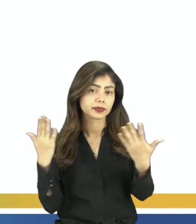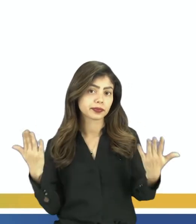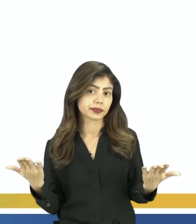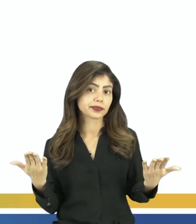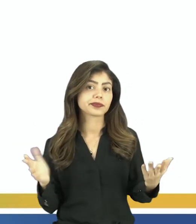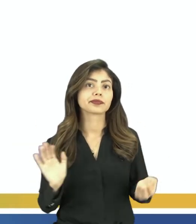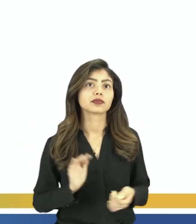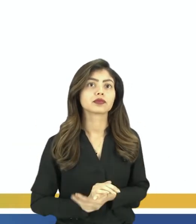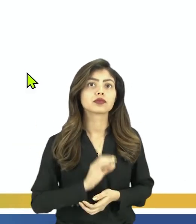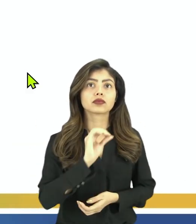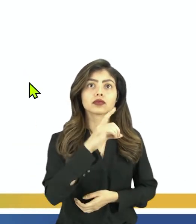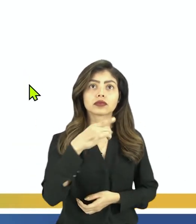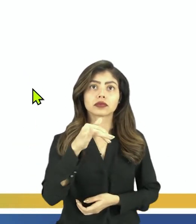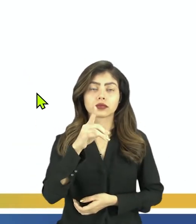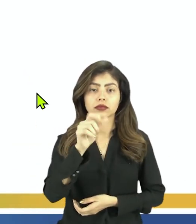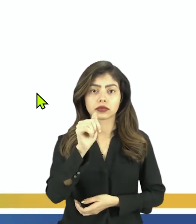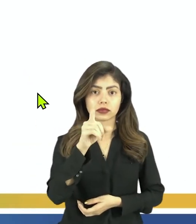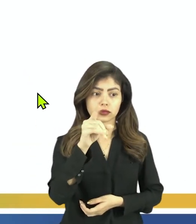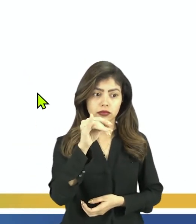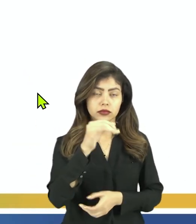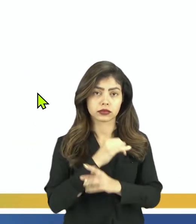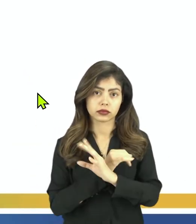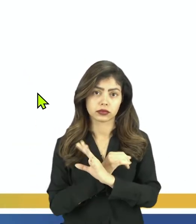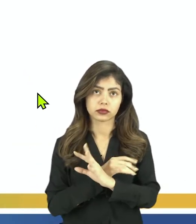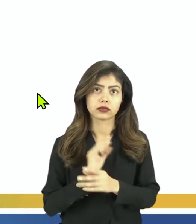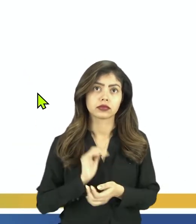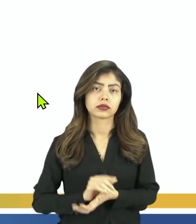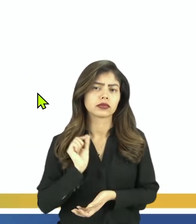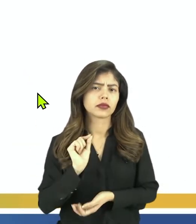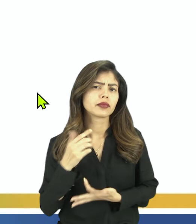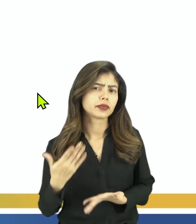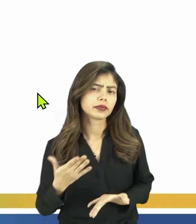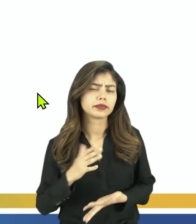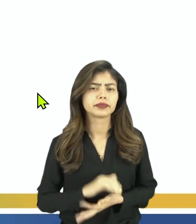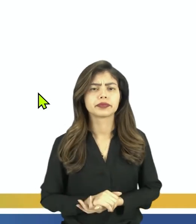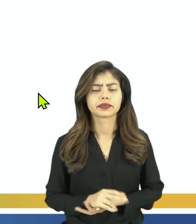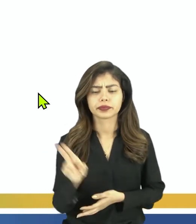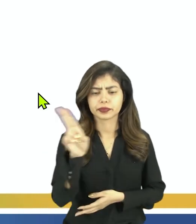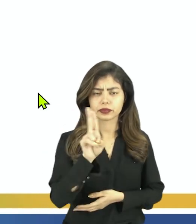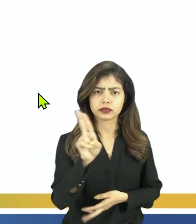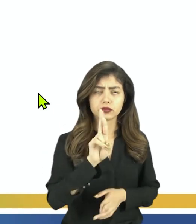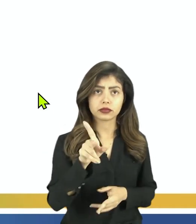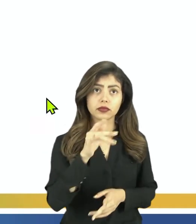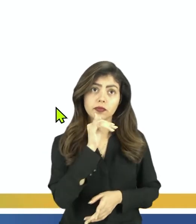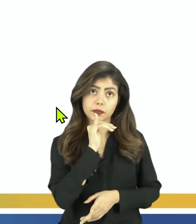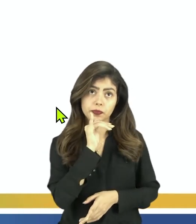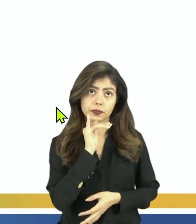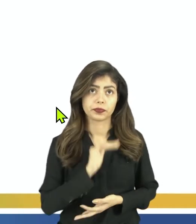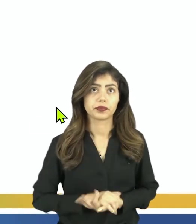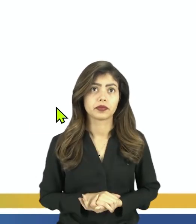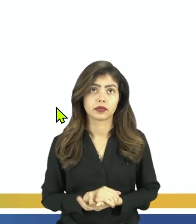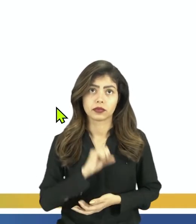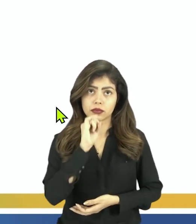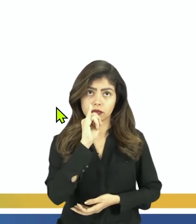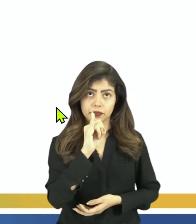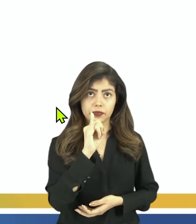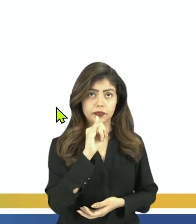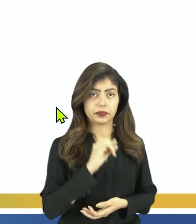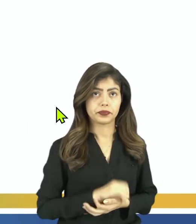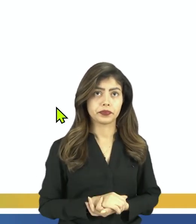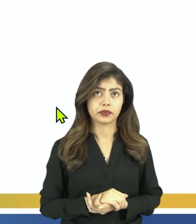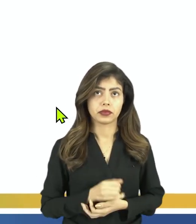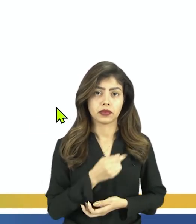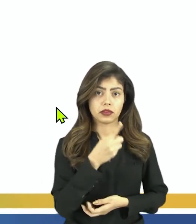E os oxácidos também têm umas exceções na sua nomenclatura. Por exemplo, se